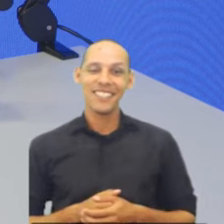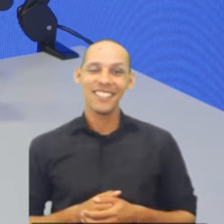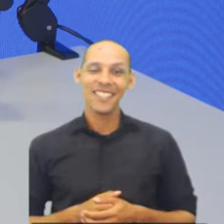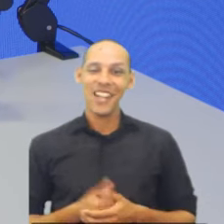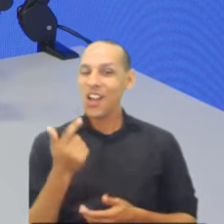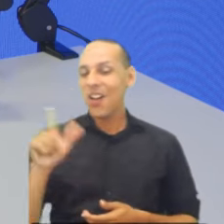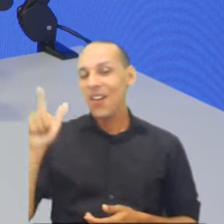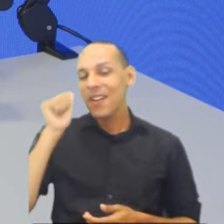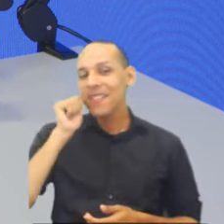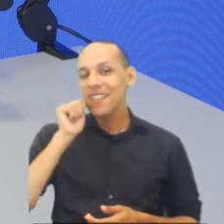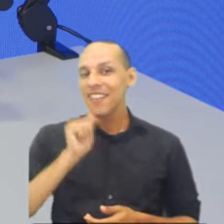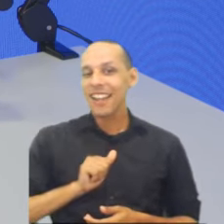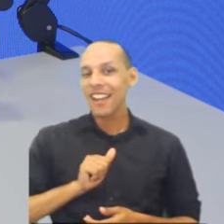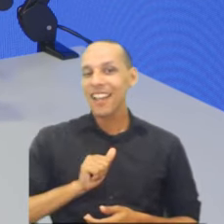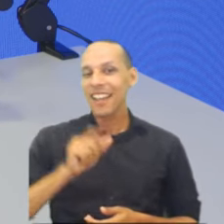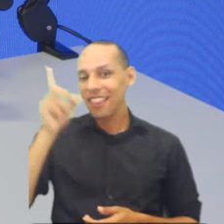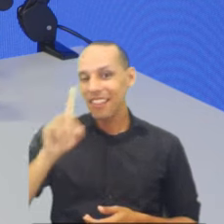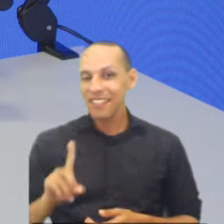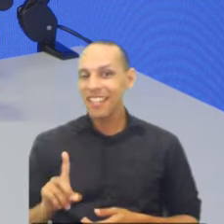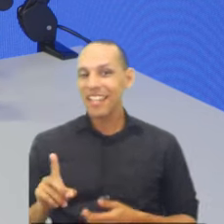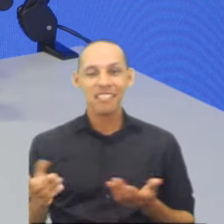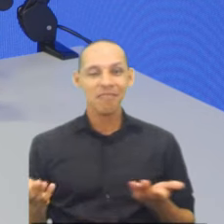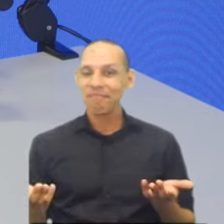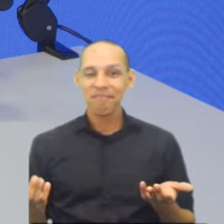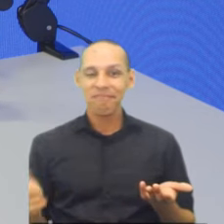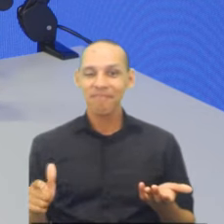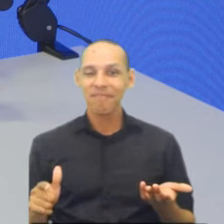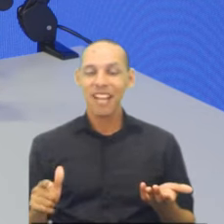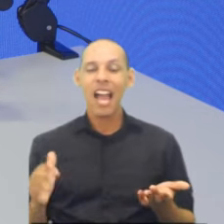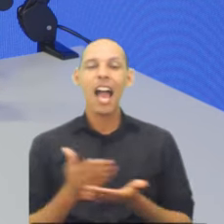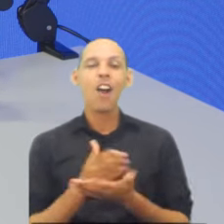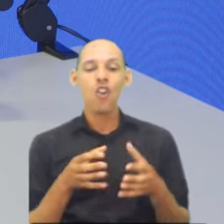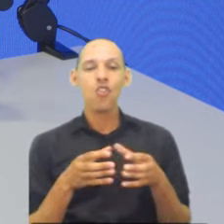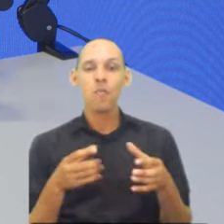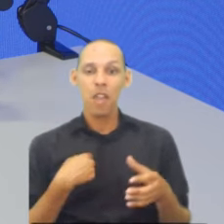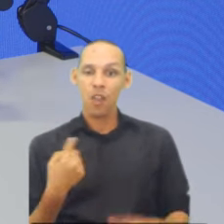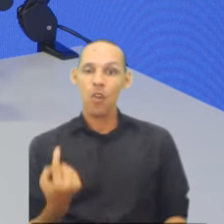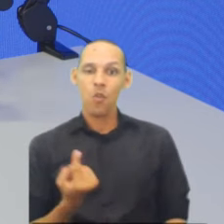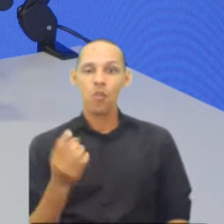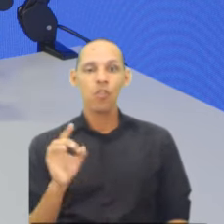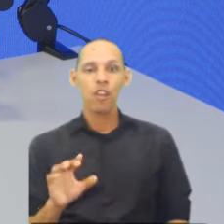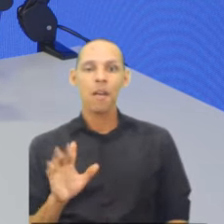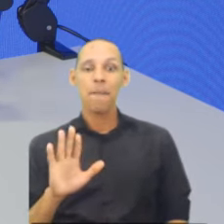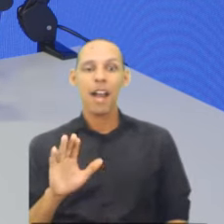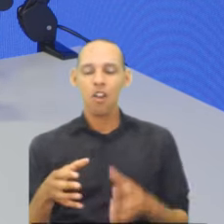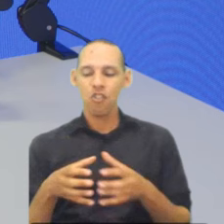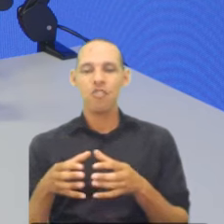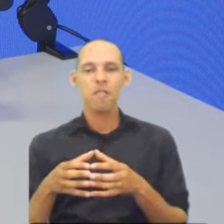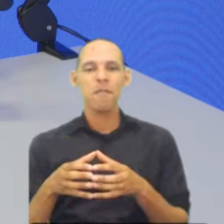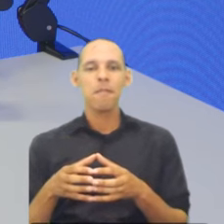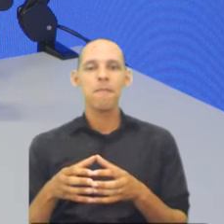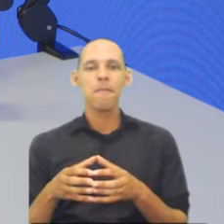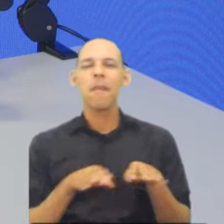ter É raro ter outra mulher com deficiência e alguns só tem eu e acabou agora o daa Paula Padrão por